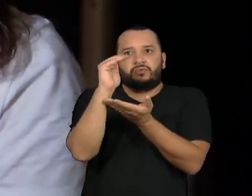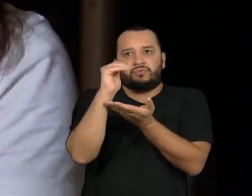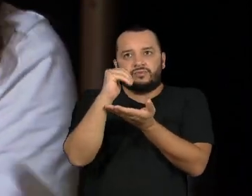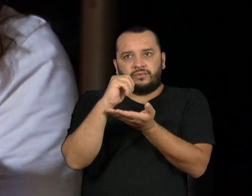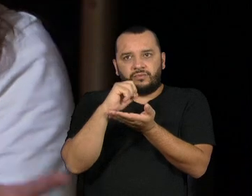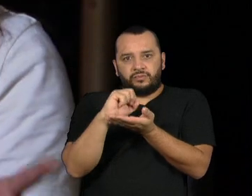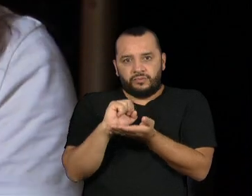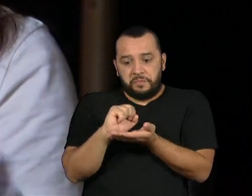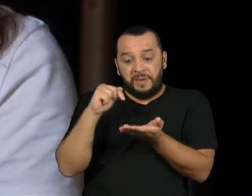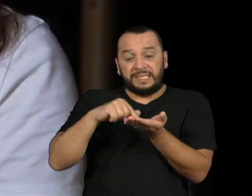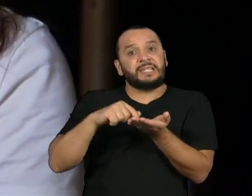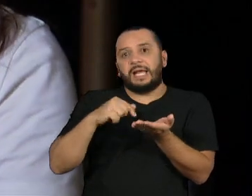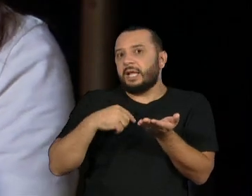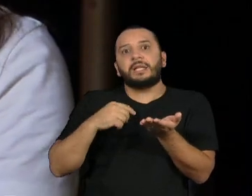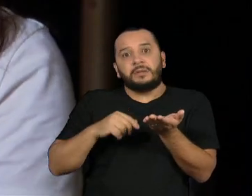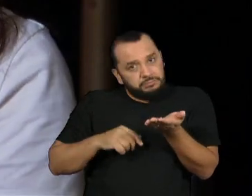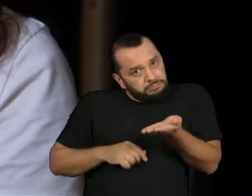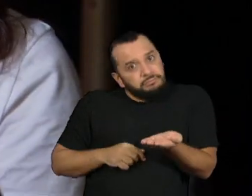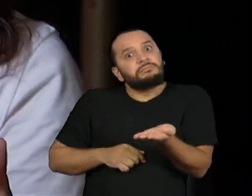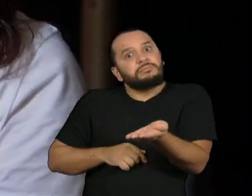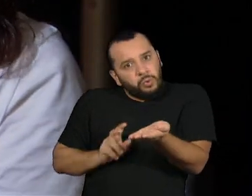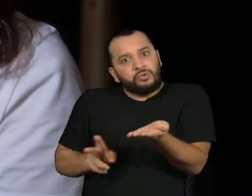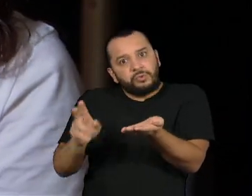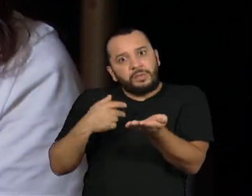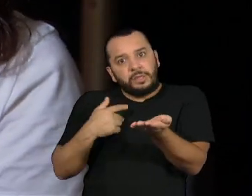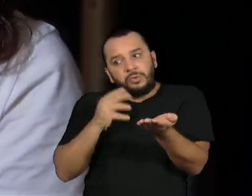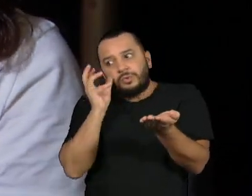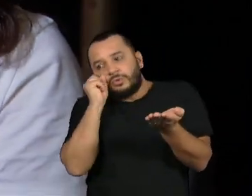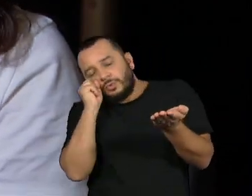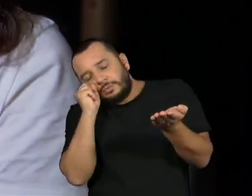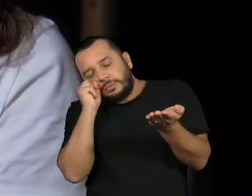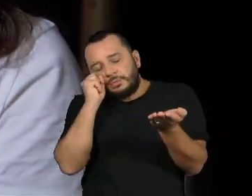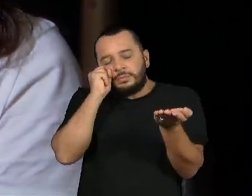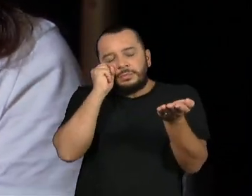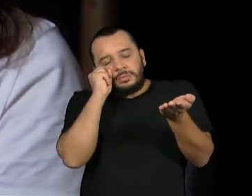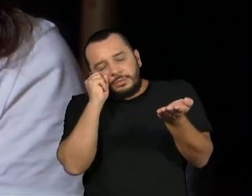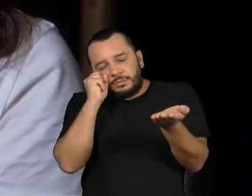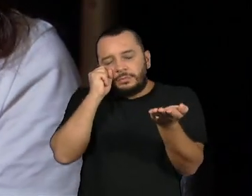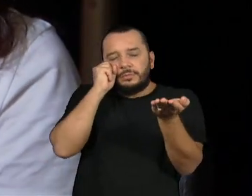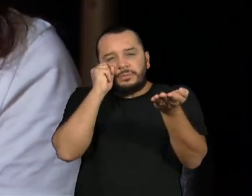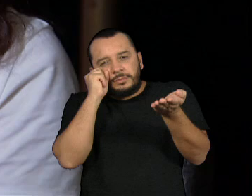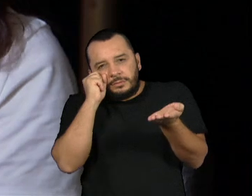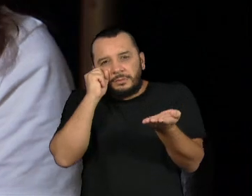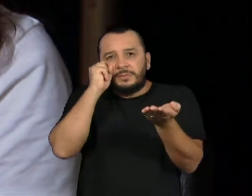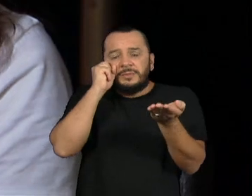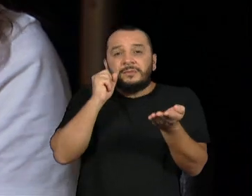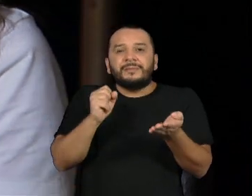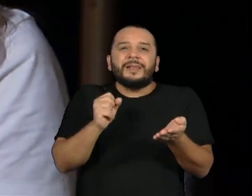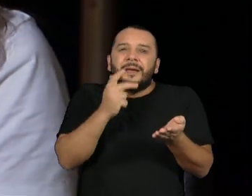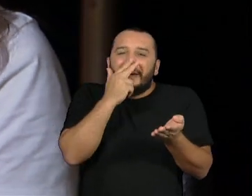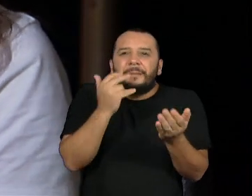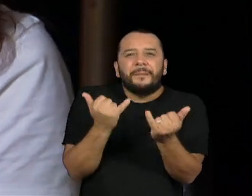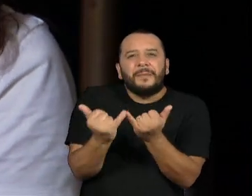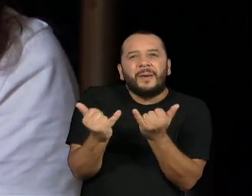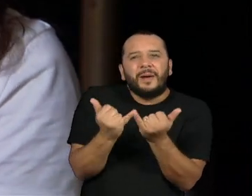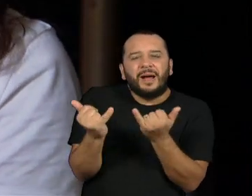a sensação assim de dormir no barco é um pouco como se a gente estivesse numa estrada de barro, de